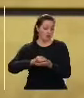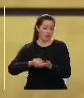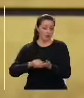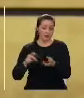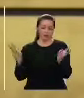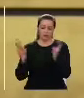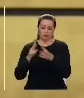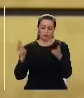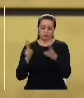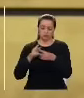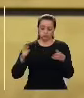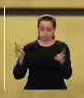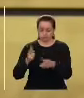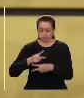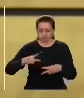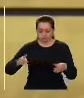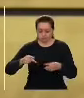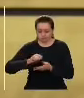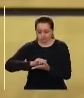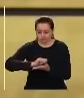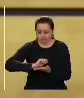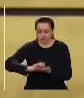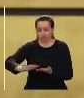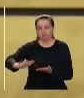misericórdia da pessoa que está do meu lado.